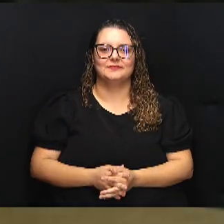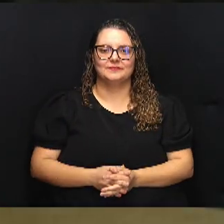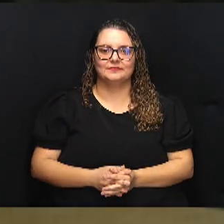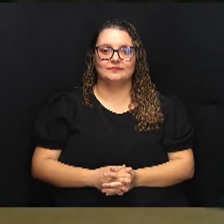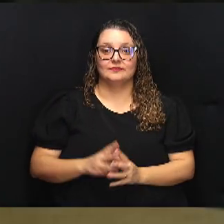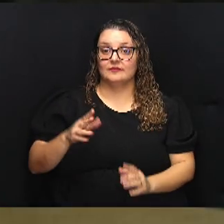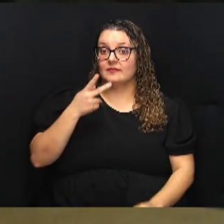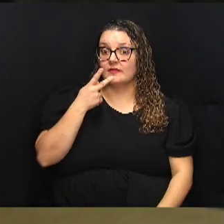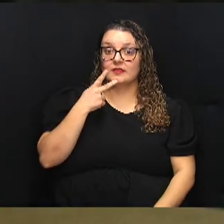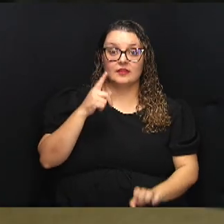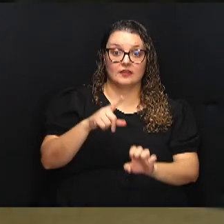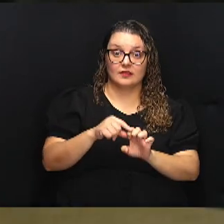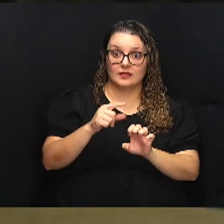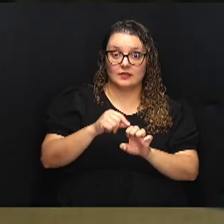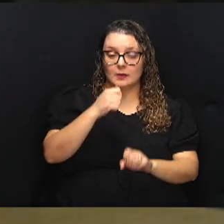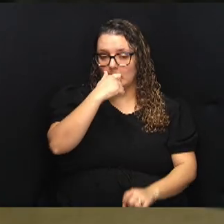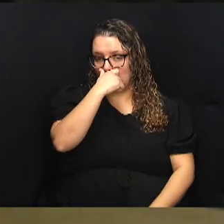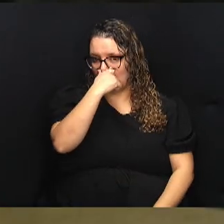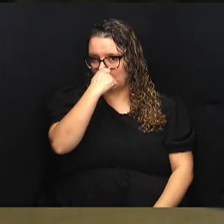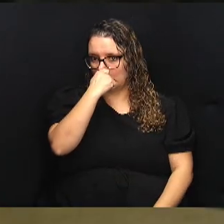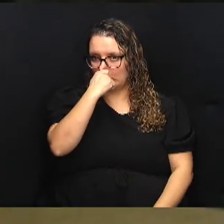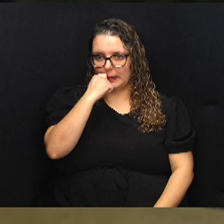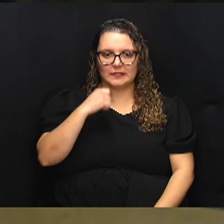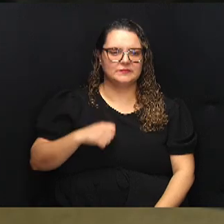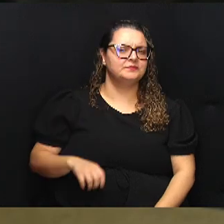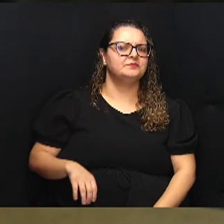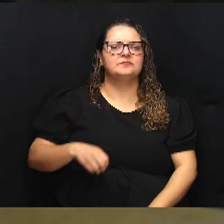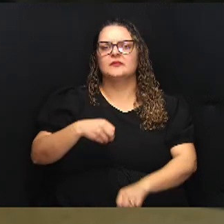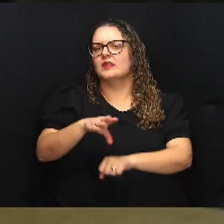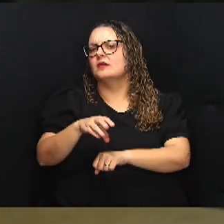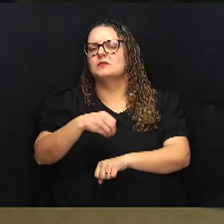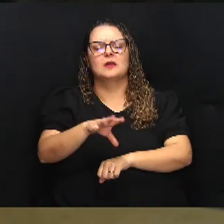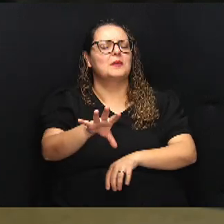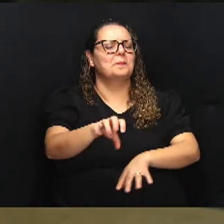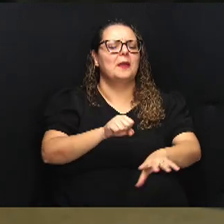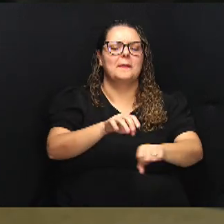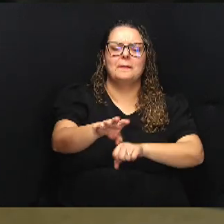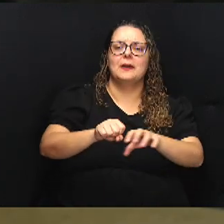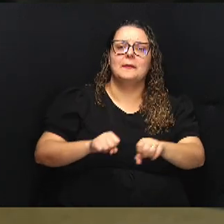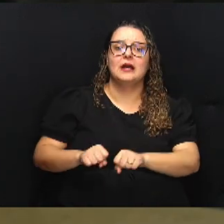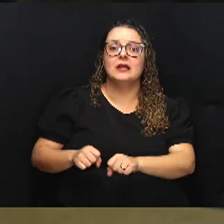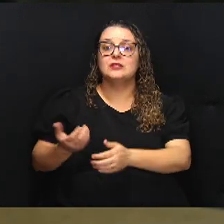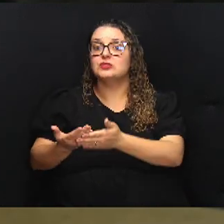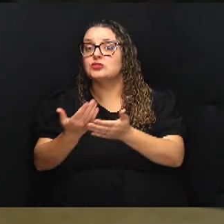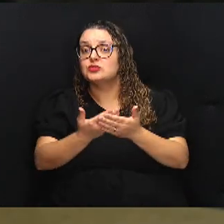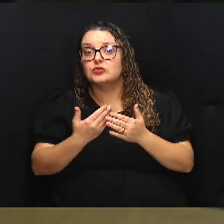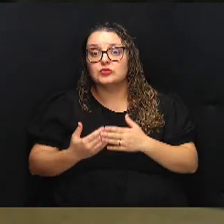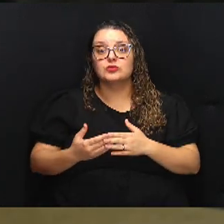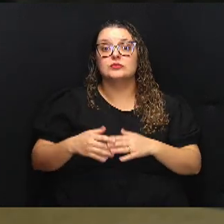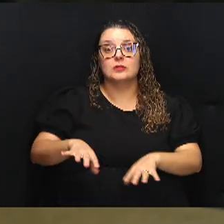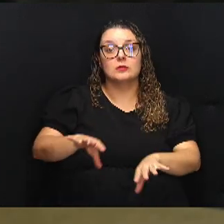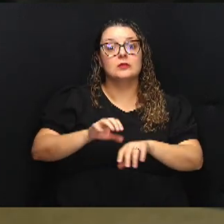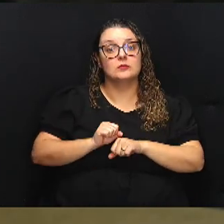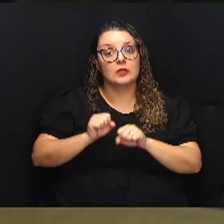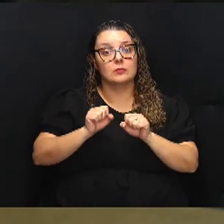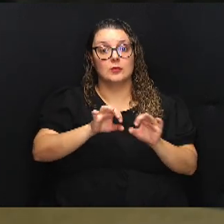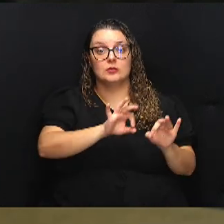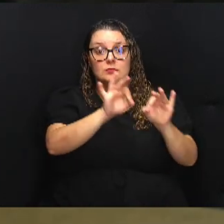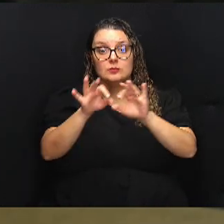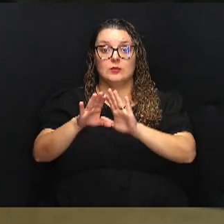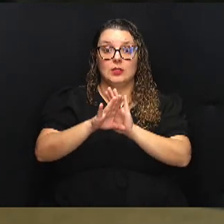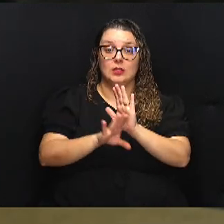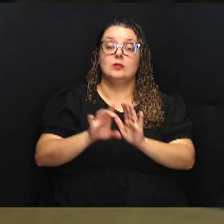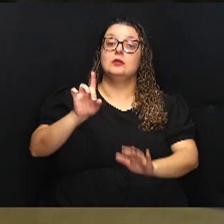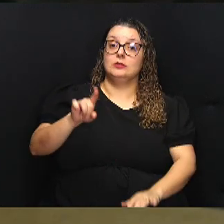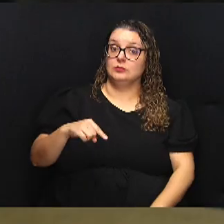fala de empreendedorismo, sabe, pega, vira a chave, pega os pontos. E você pode também assistir esse programa